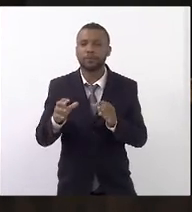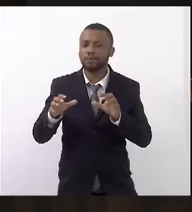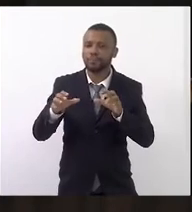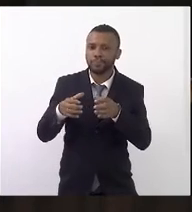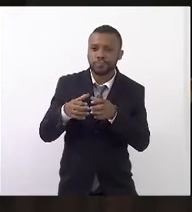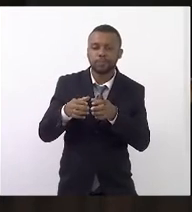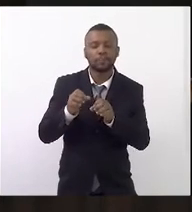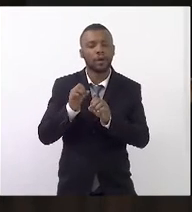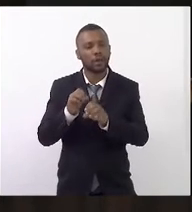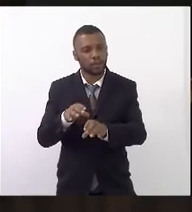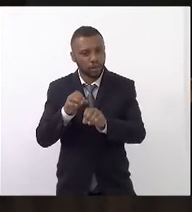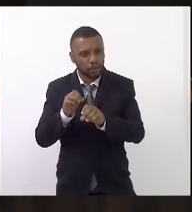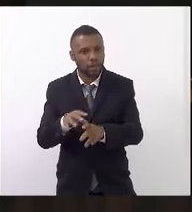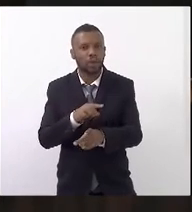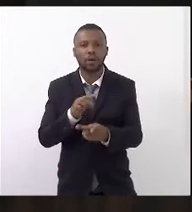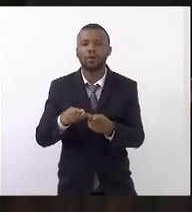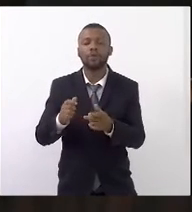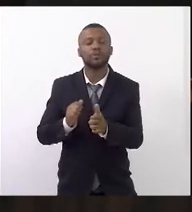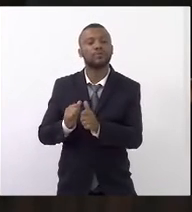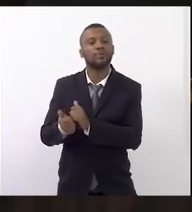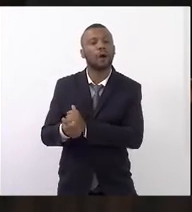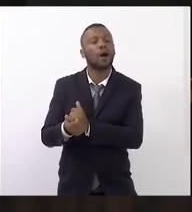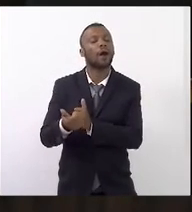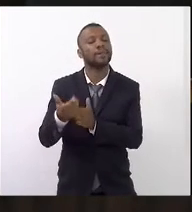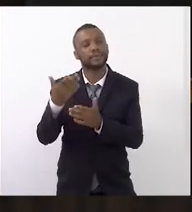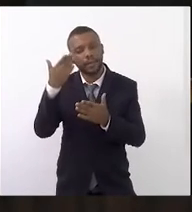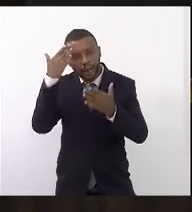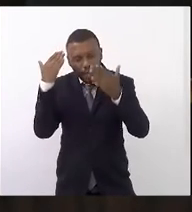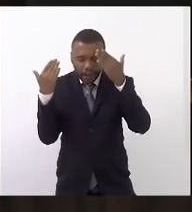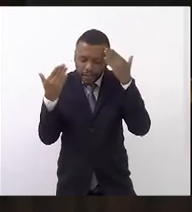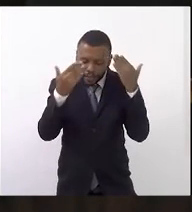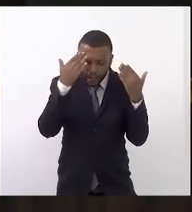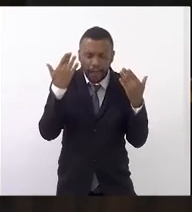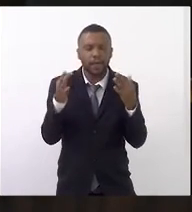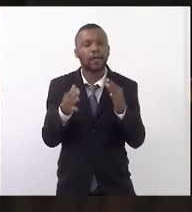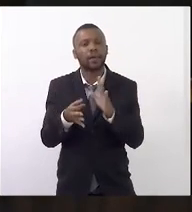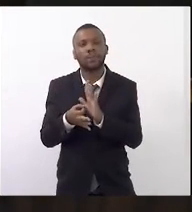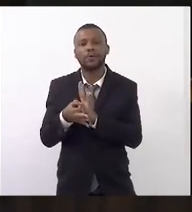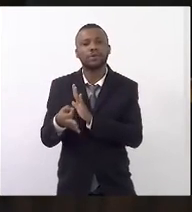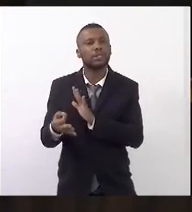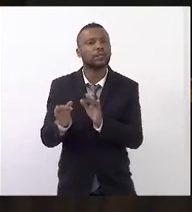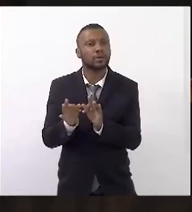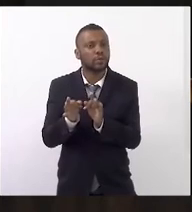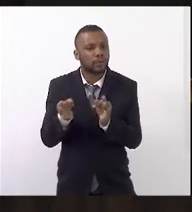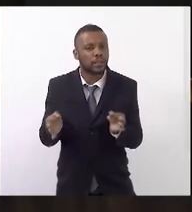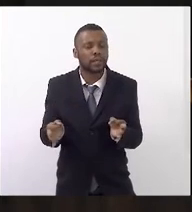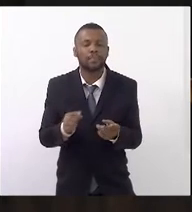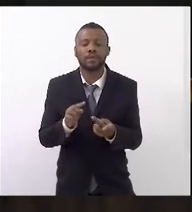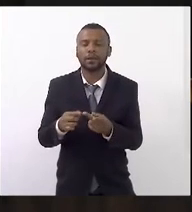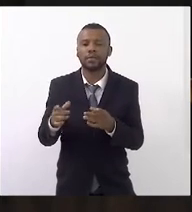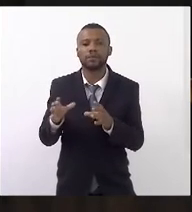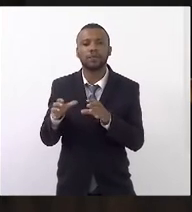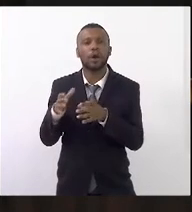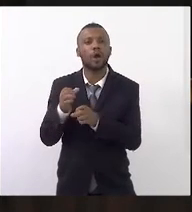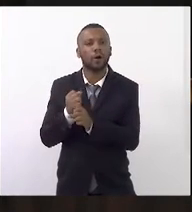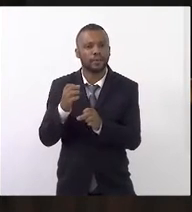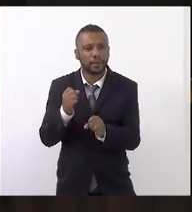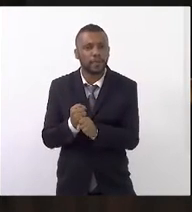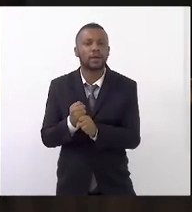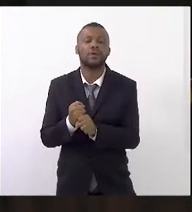em indicação simples, de esporte e lazer pela transformação em indicação simples, de orçamento, fiscalização financeira e